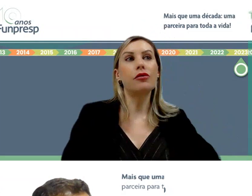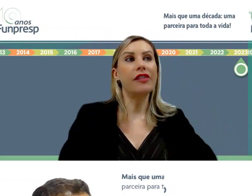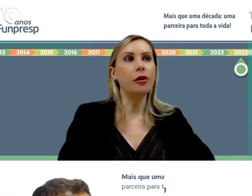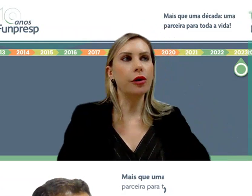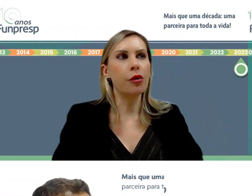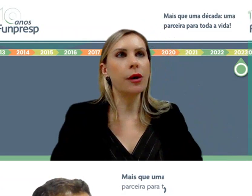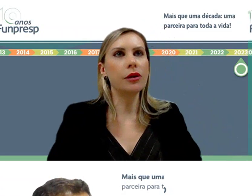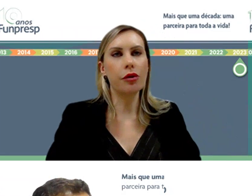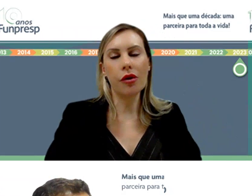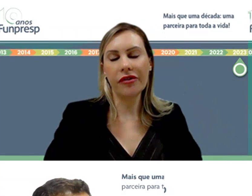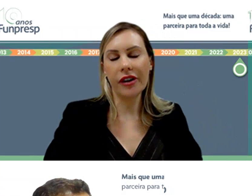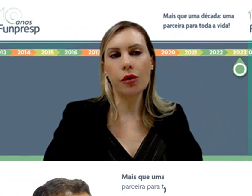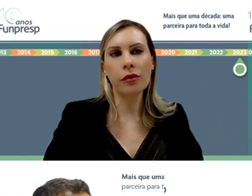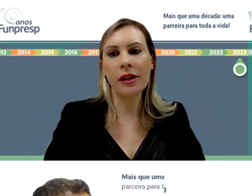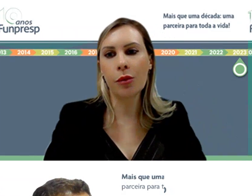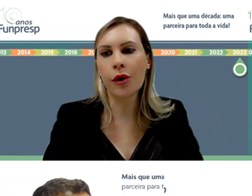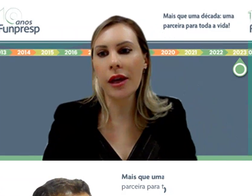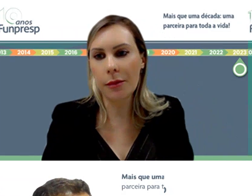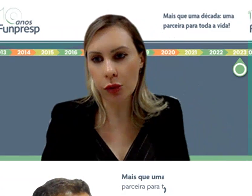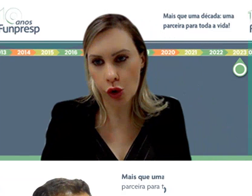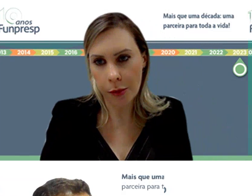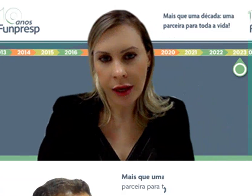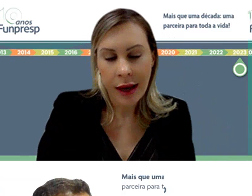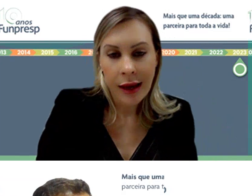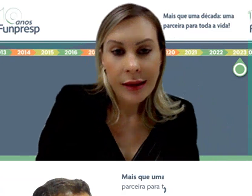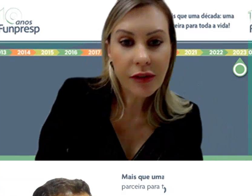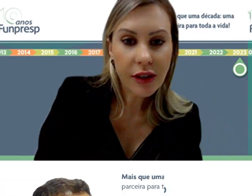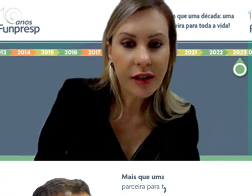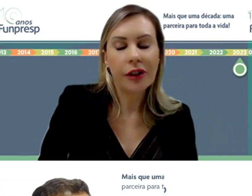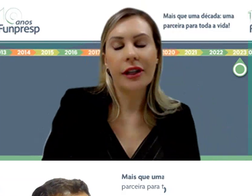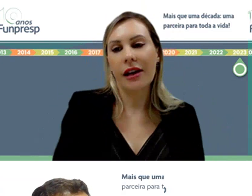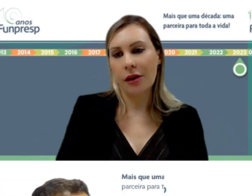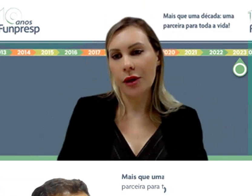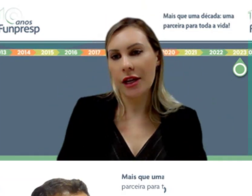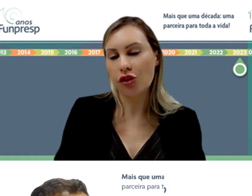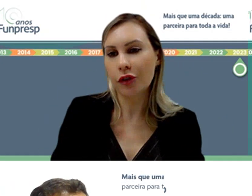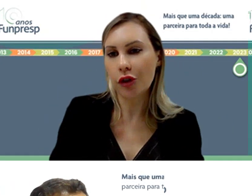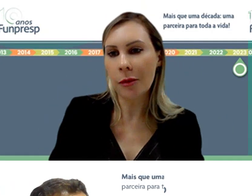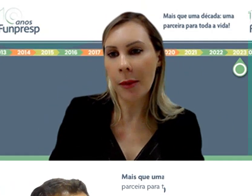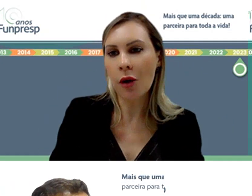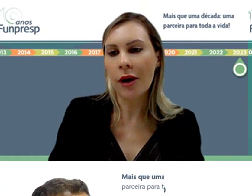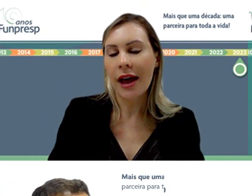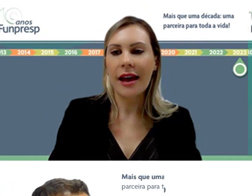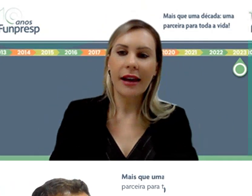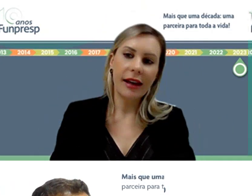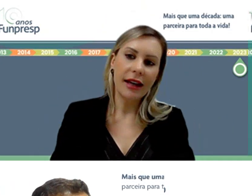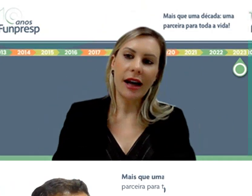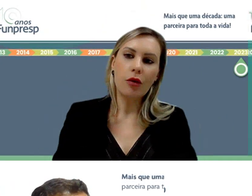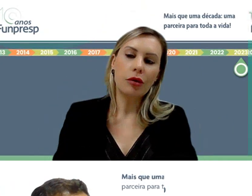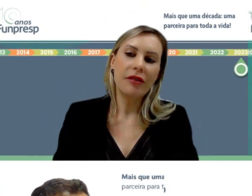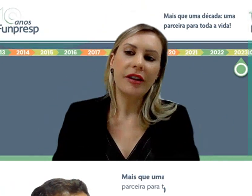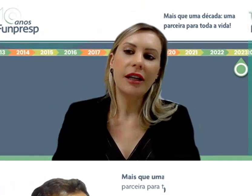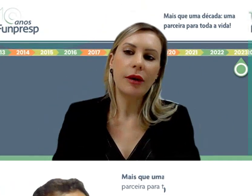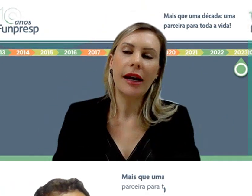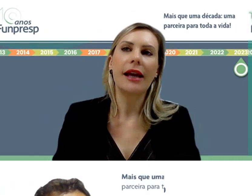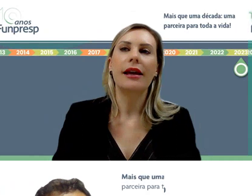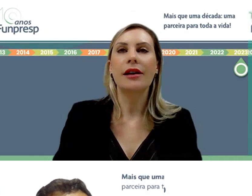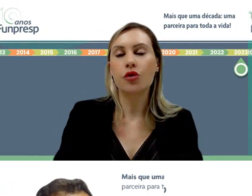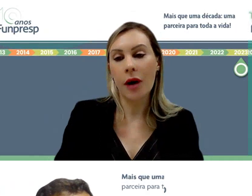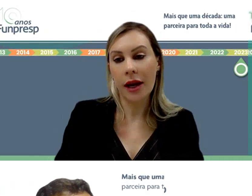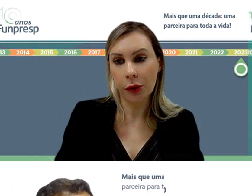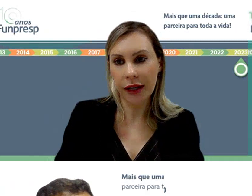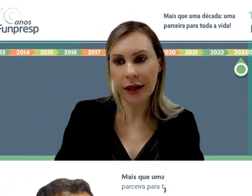perguntando também o valor. Quanto que o governo contribui em meu nome? Se você for da categoria ativo normal, é aquele cálculo definido